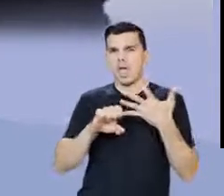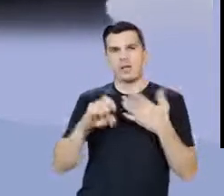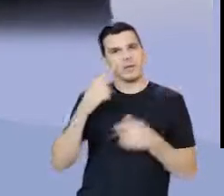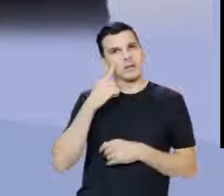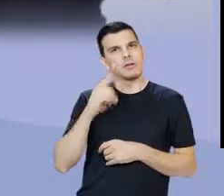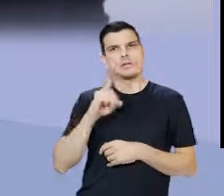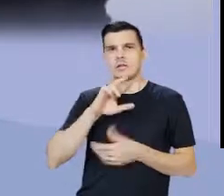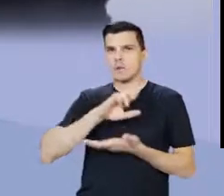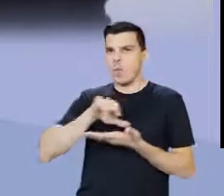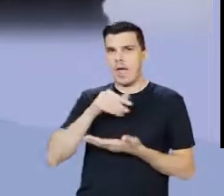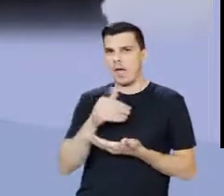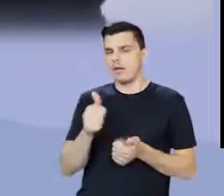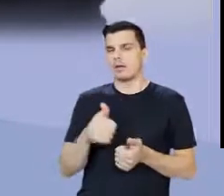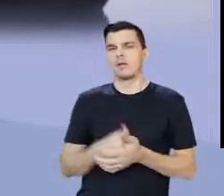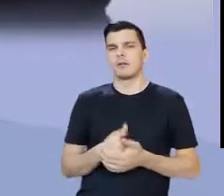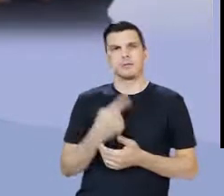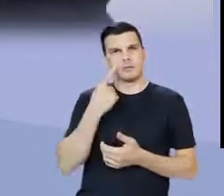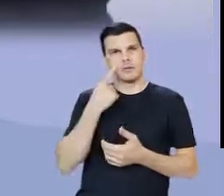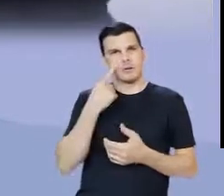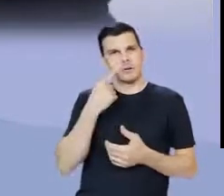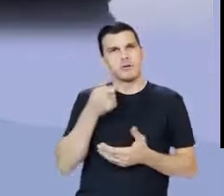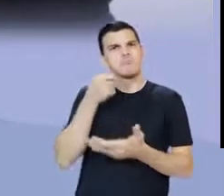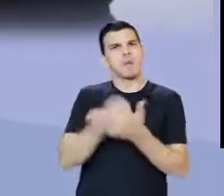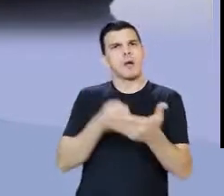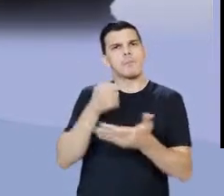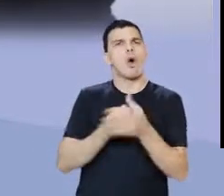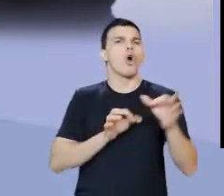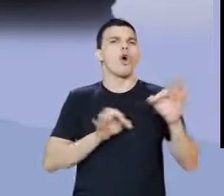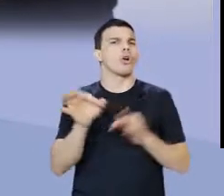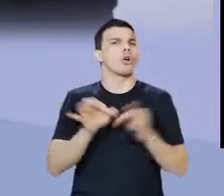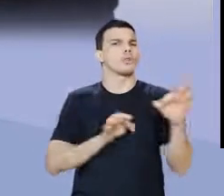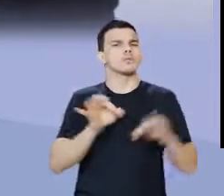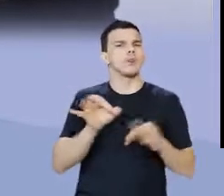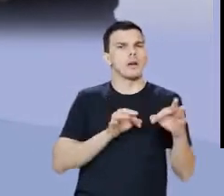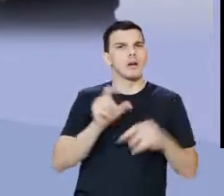E. Se não for, nada melhor. Emergência das